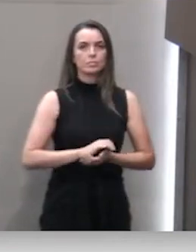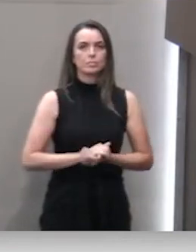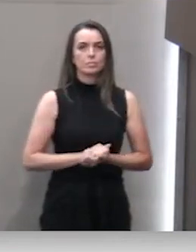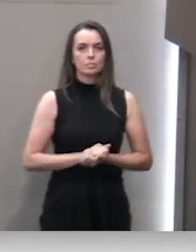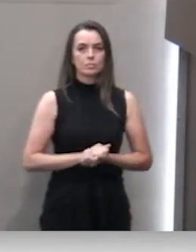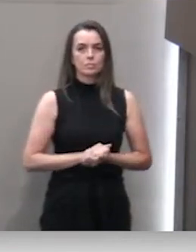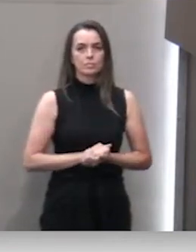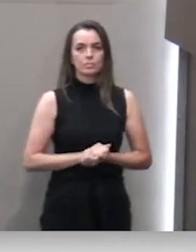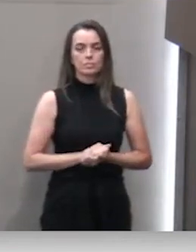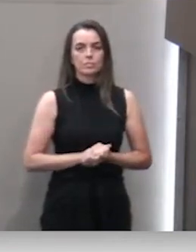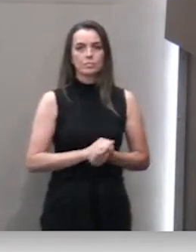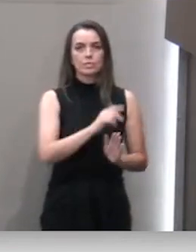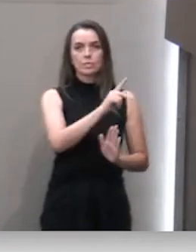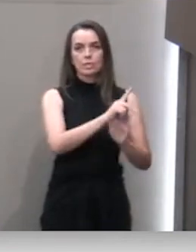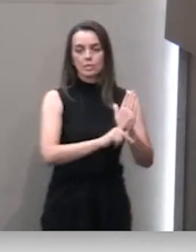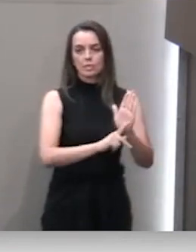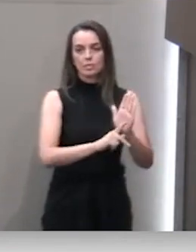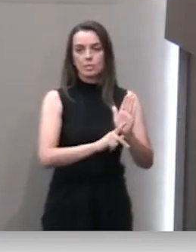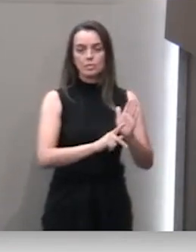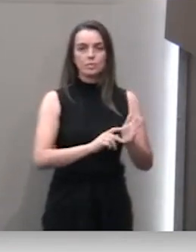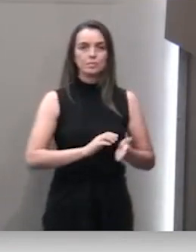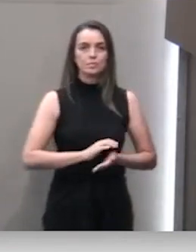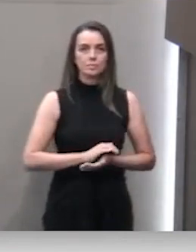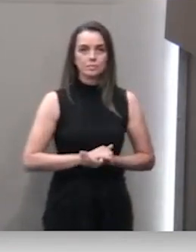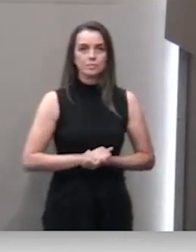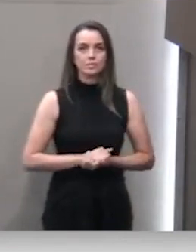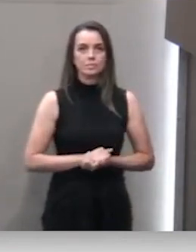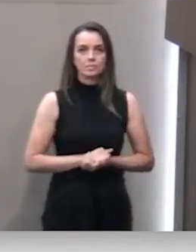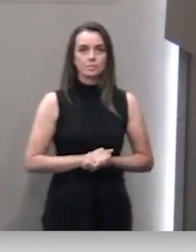O som está aparecendo? Por